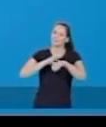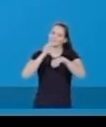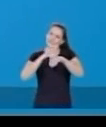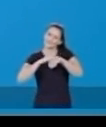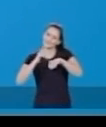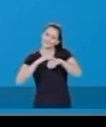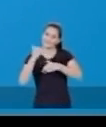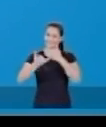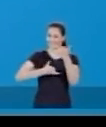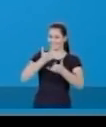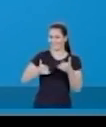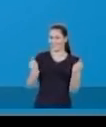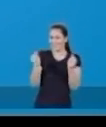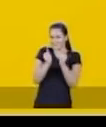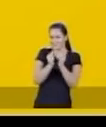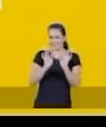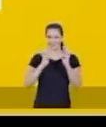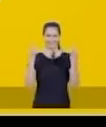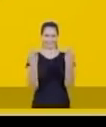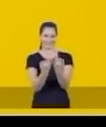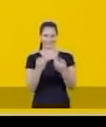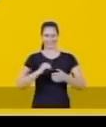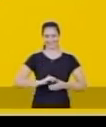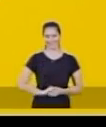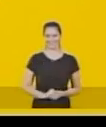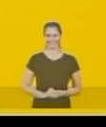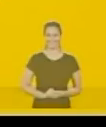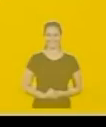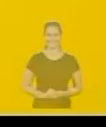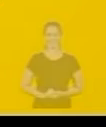criam momentos de afeto e diversão em família.